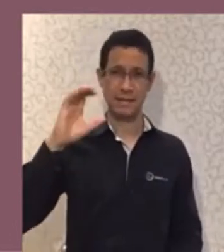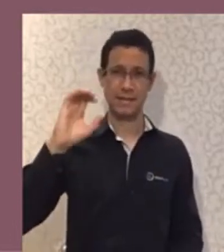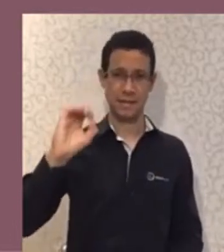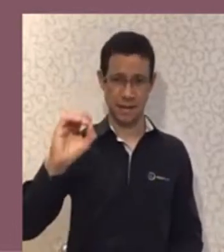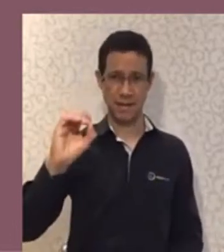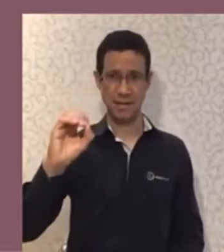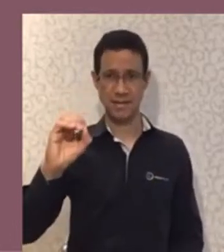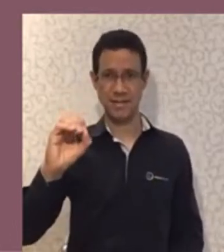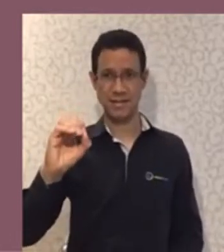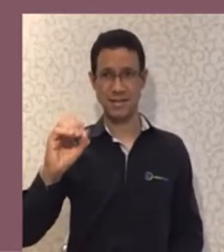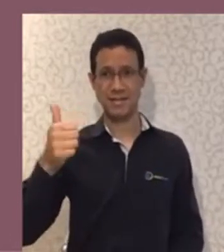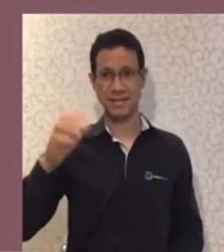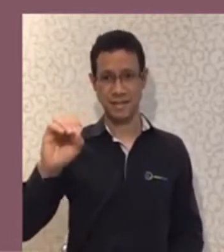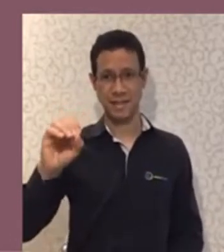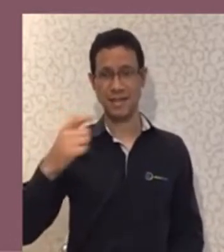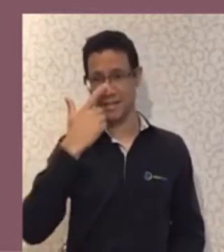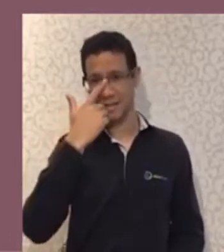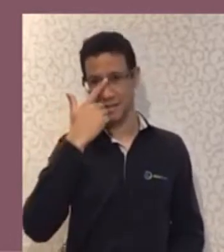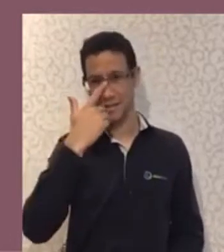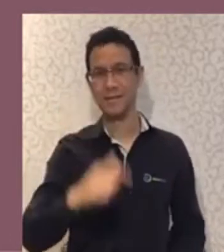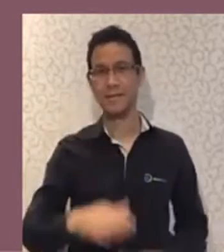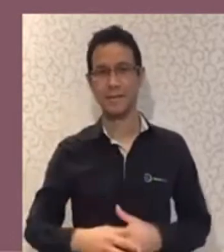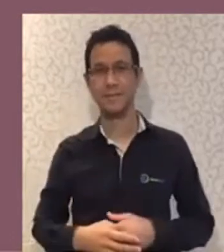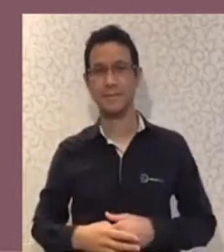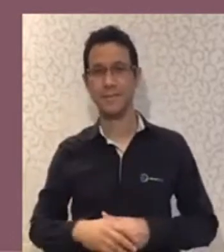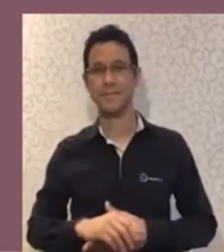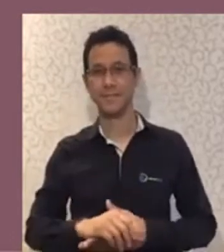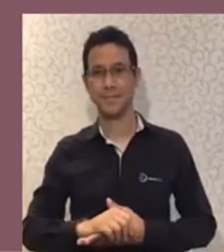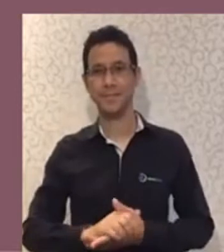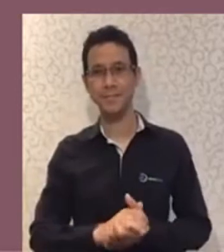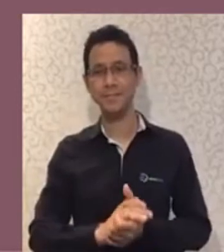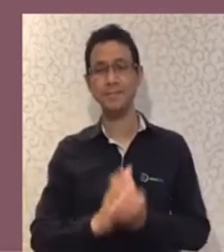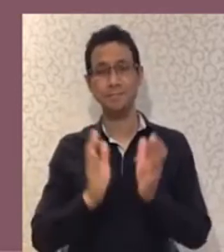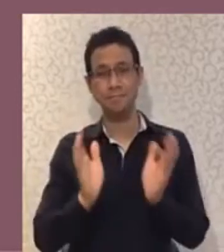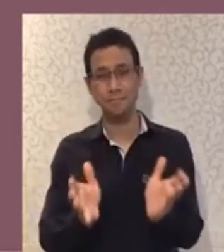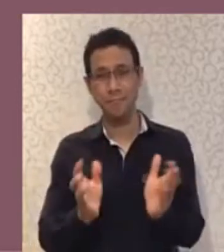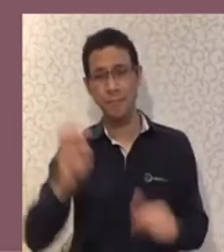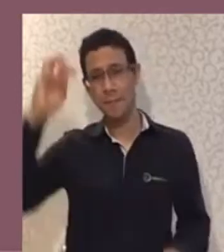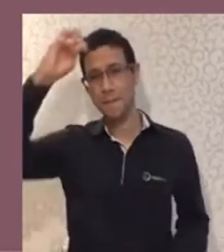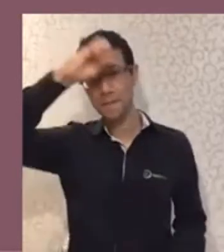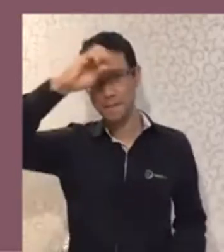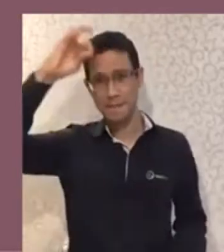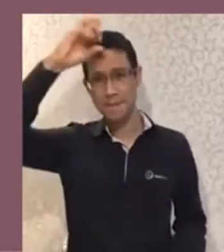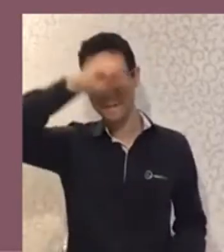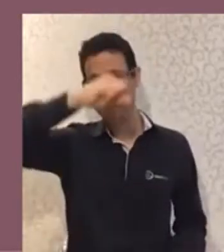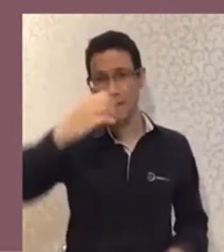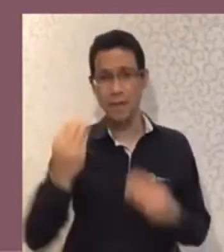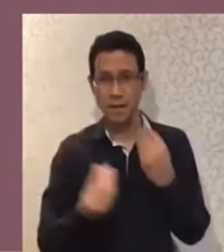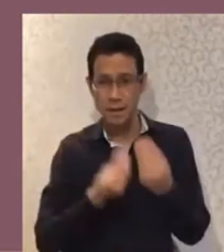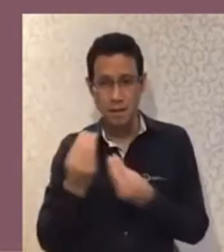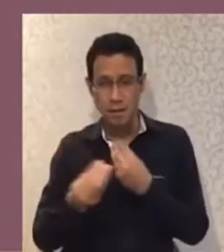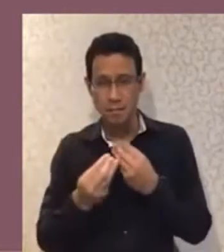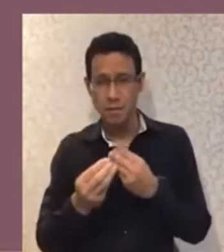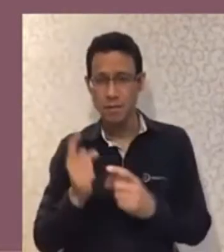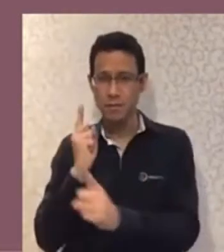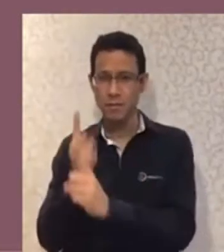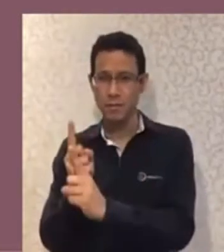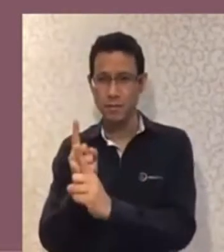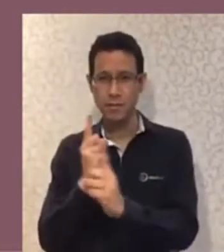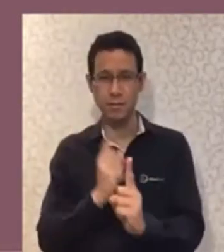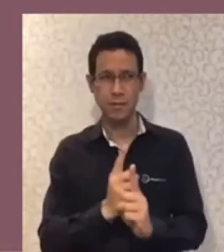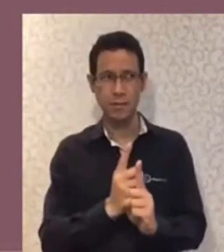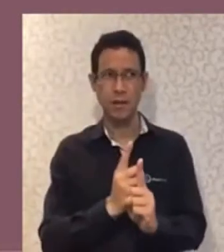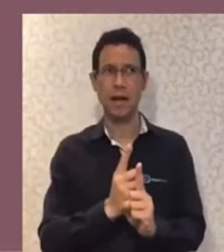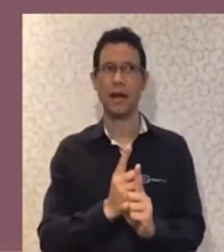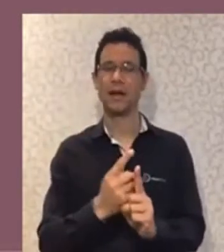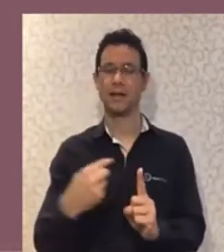né, mas, enfim, crianças, elas aprendem a identificar quando elas estão ferindo o outro,